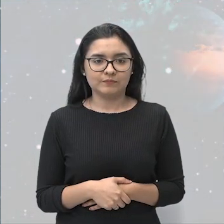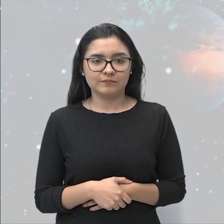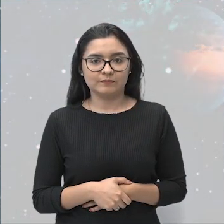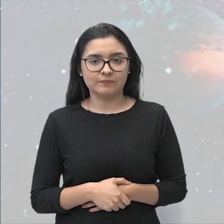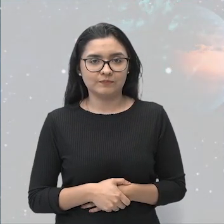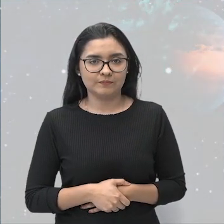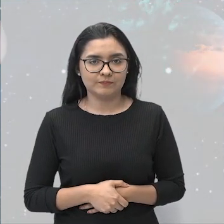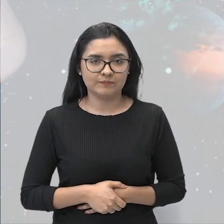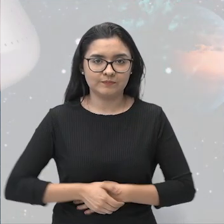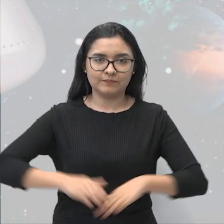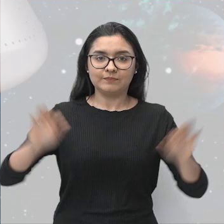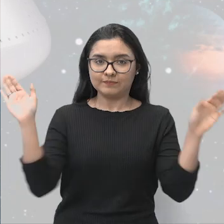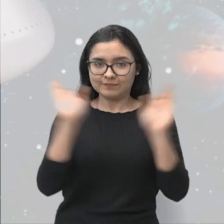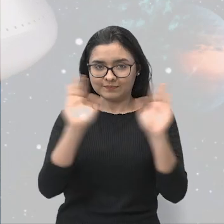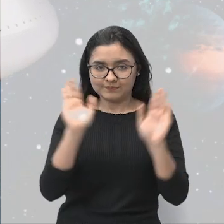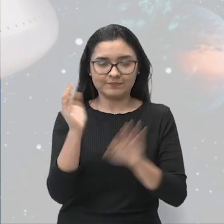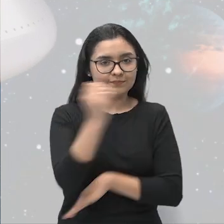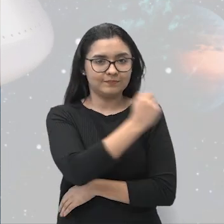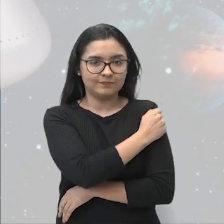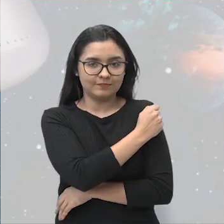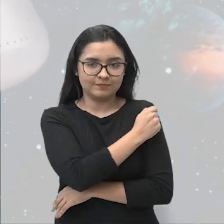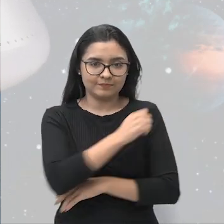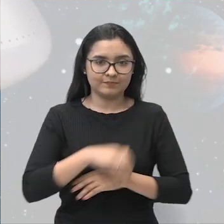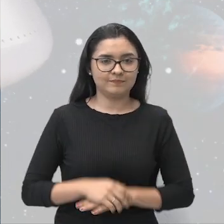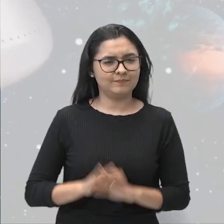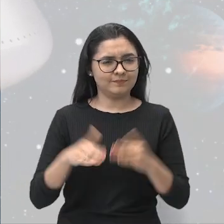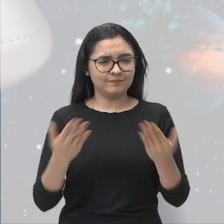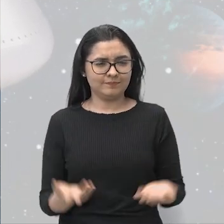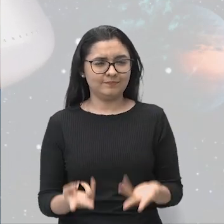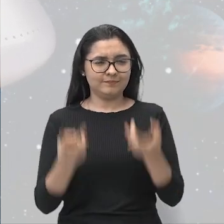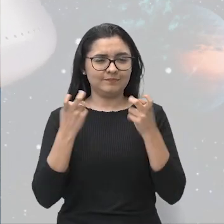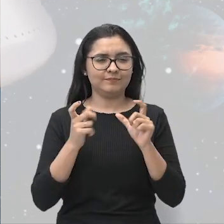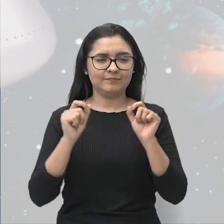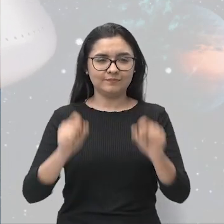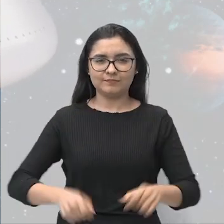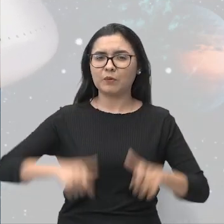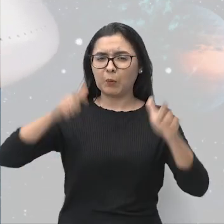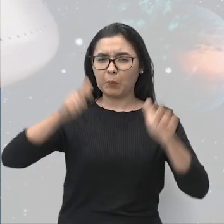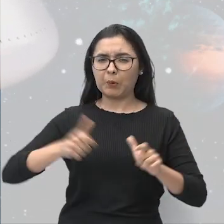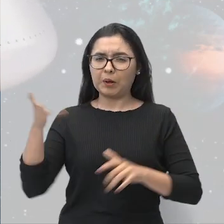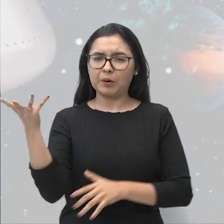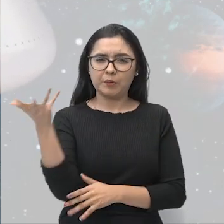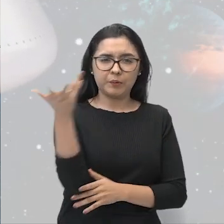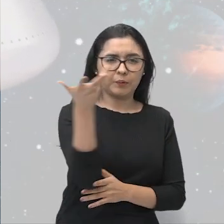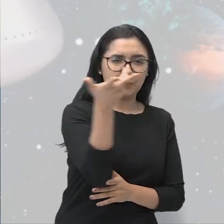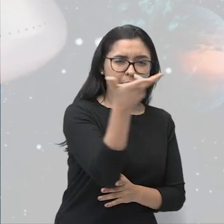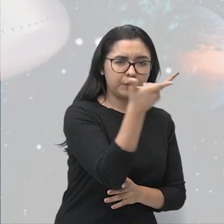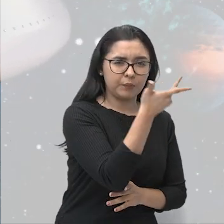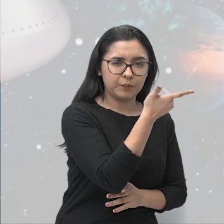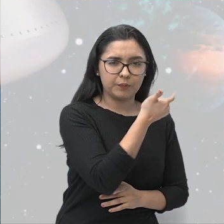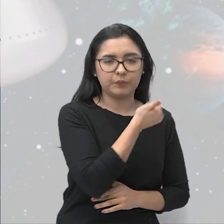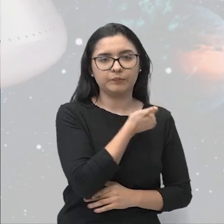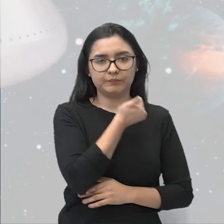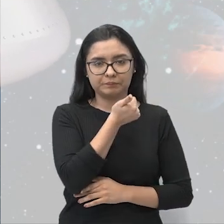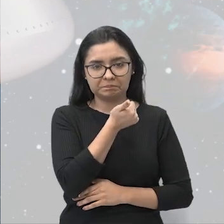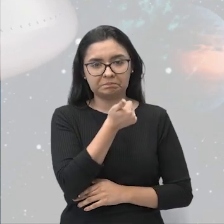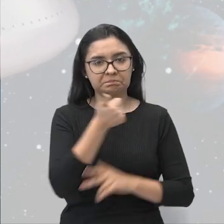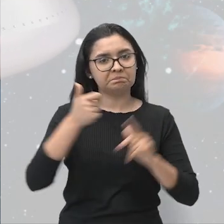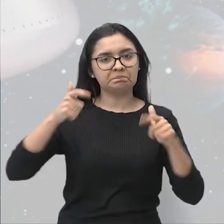Olá, meus jovens cientistas! Olha onde a professora está, no